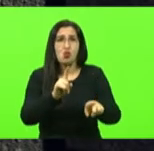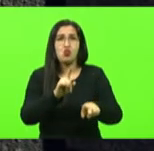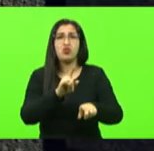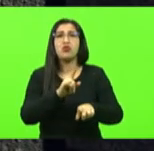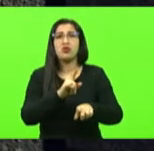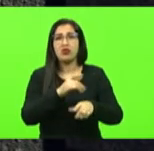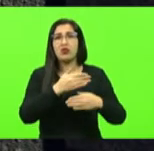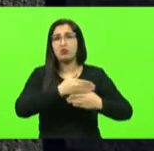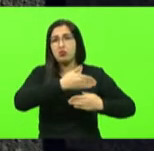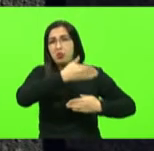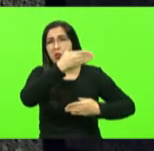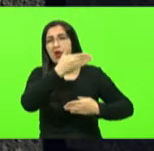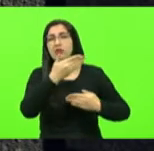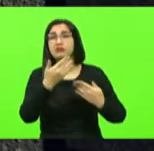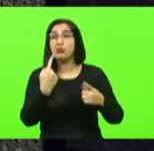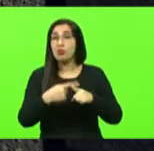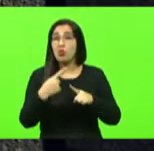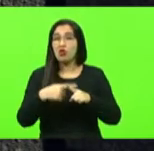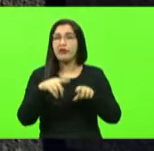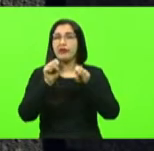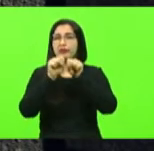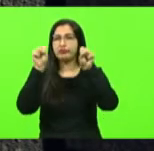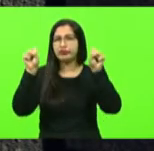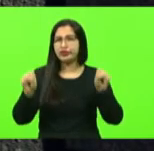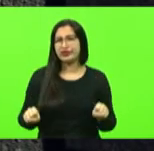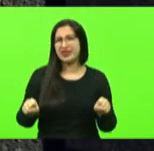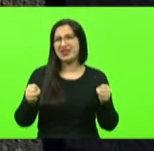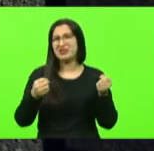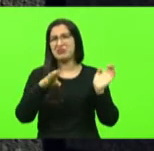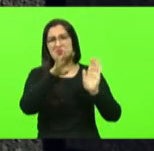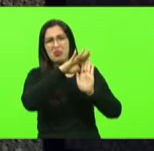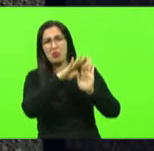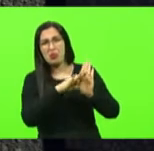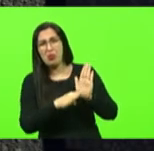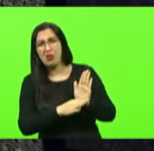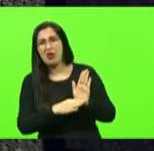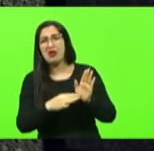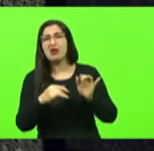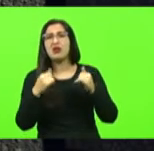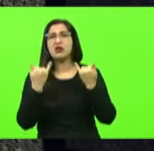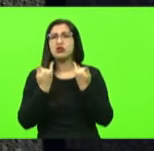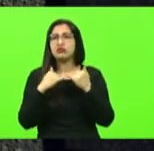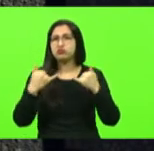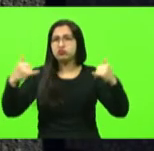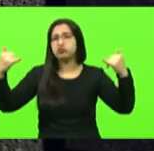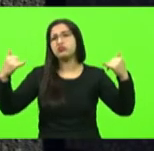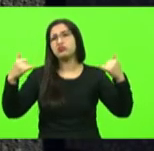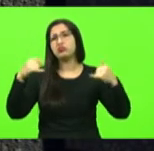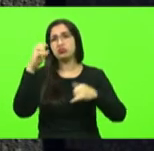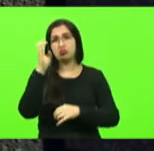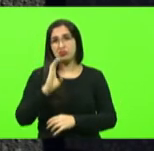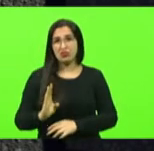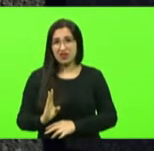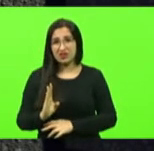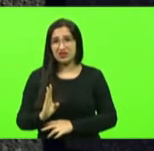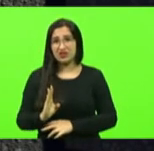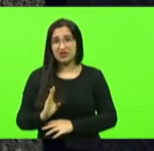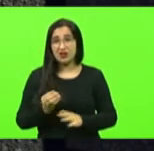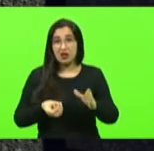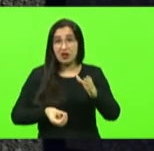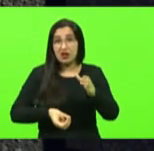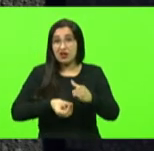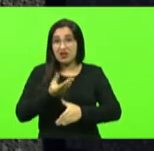contra, porque o sistema, o modelo do setor elétrico brasileiro, ele não foi criado